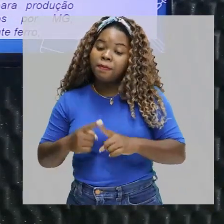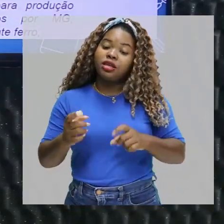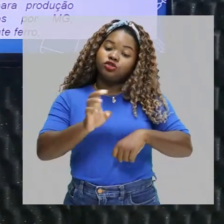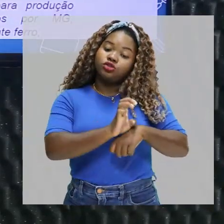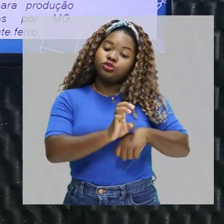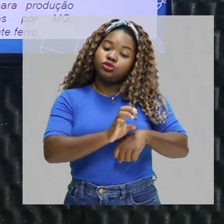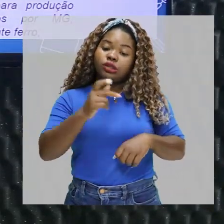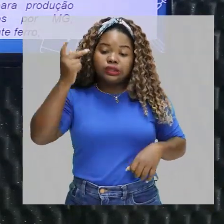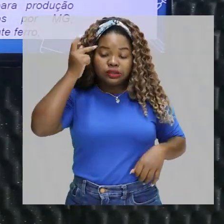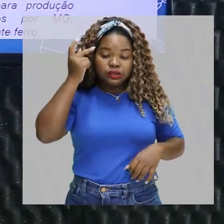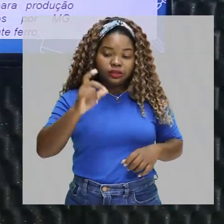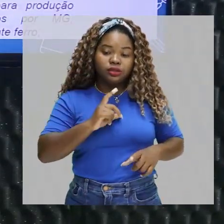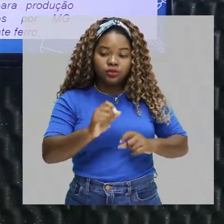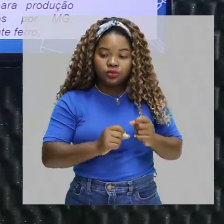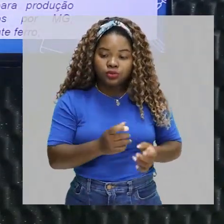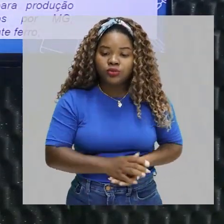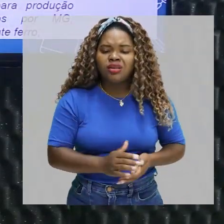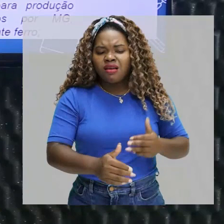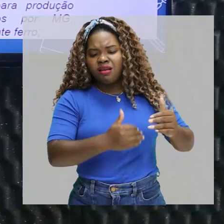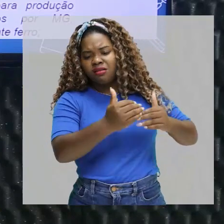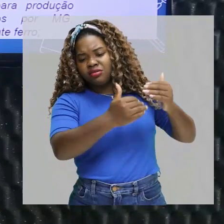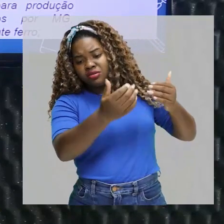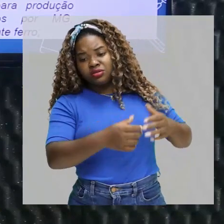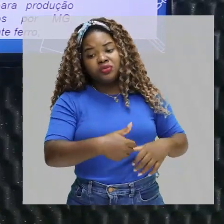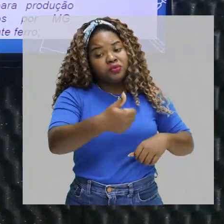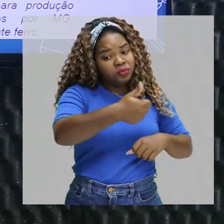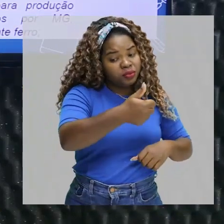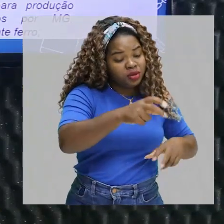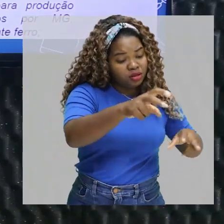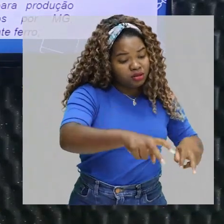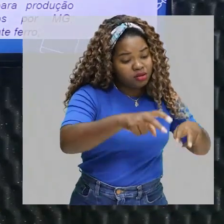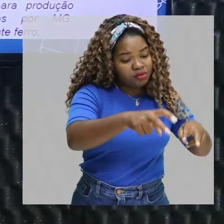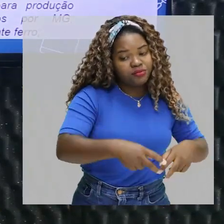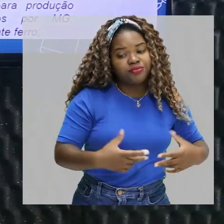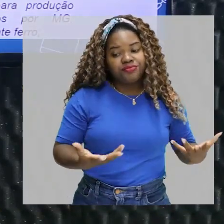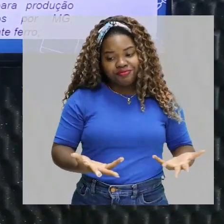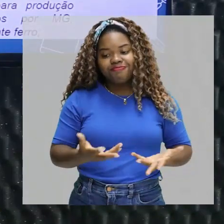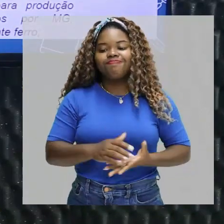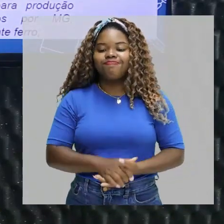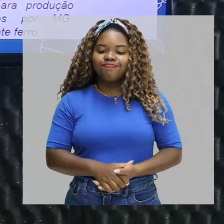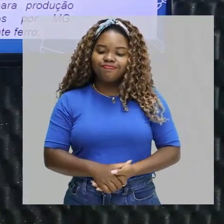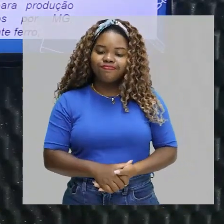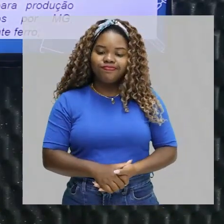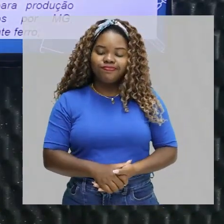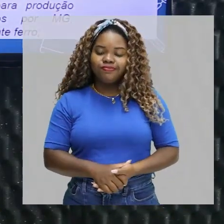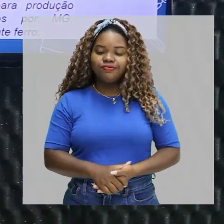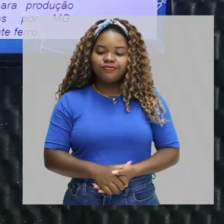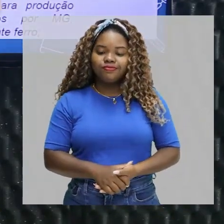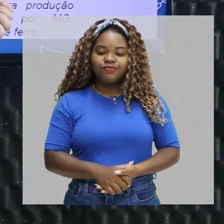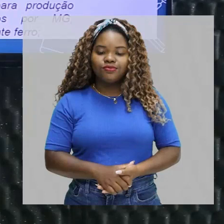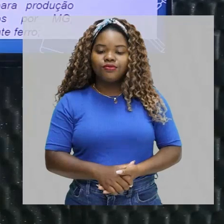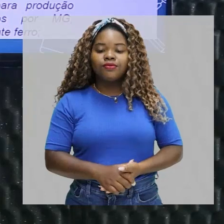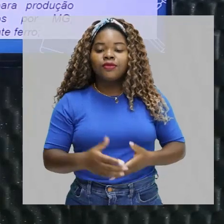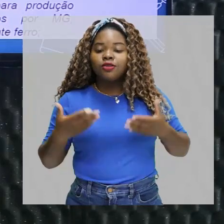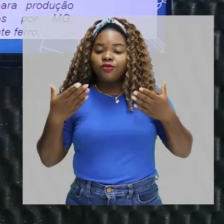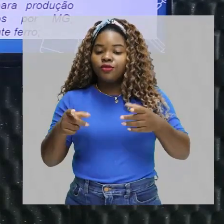São Paulo também tem um grande potencial e desenvolvimento também no primeiro setor as atividades agropas bacana nós temos ali também